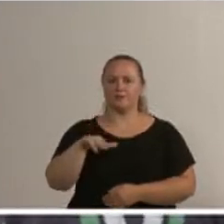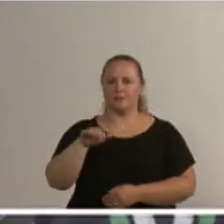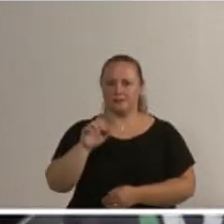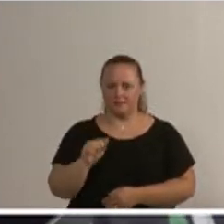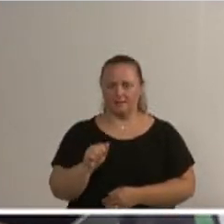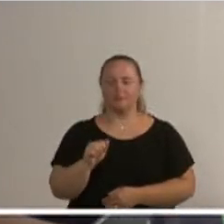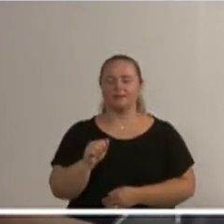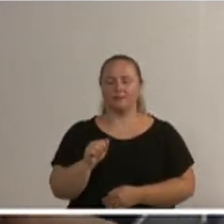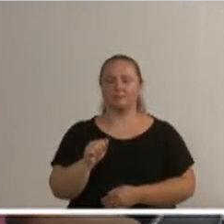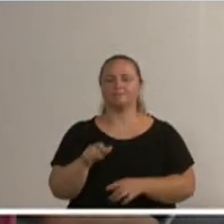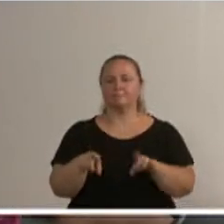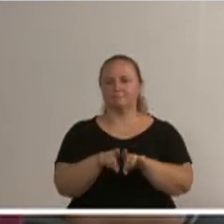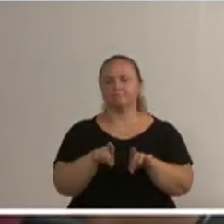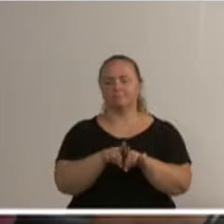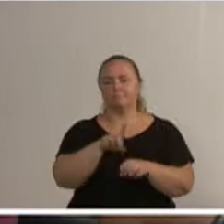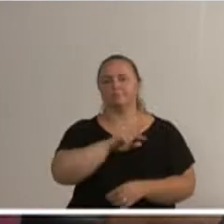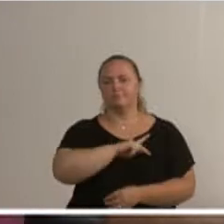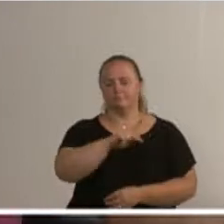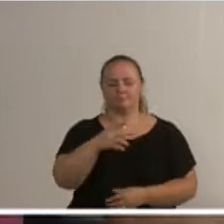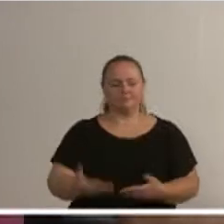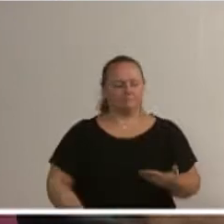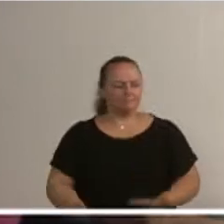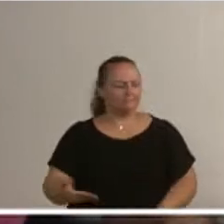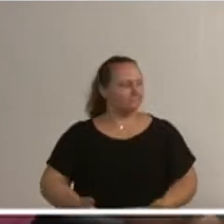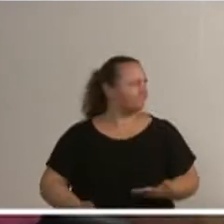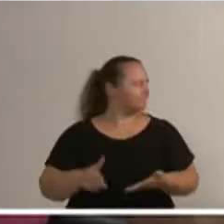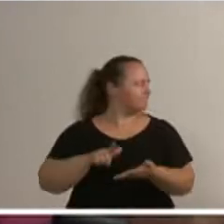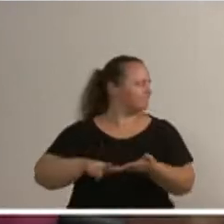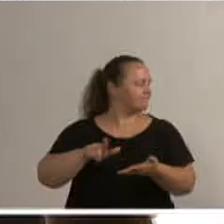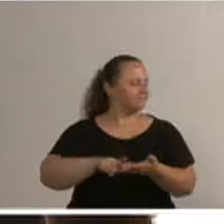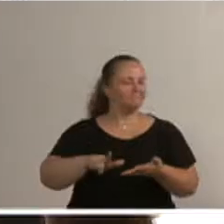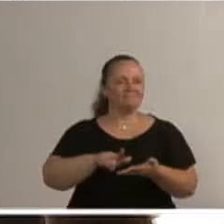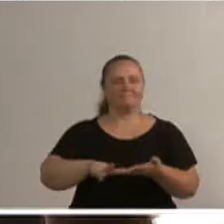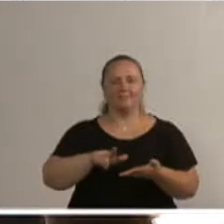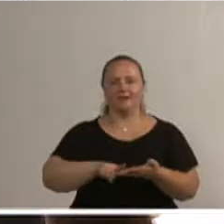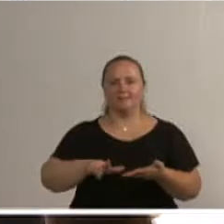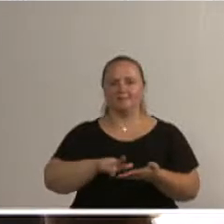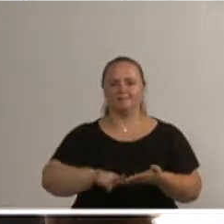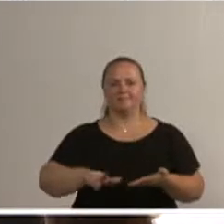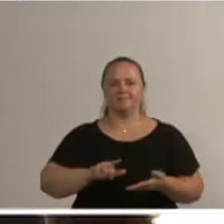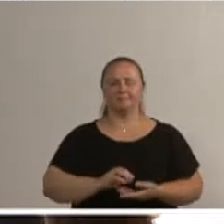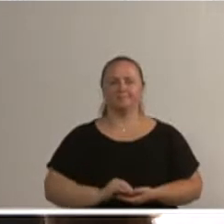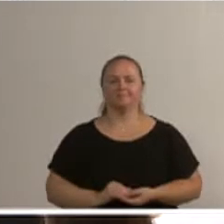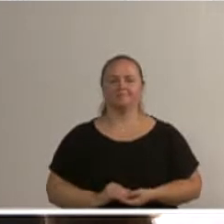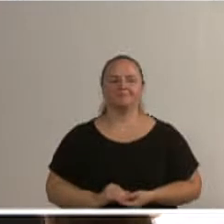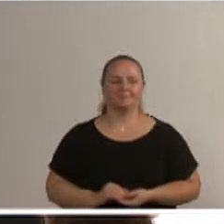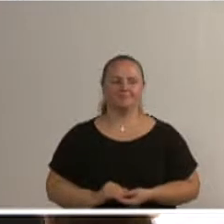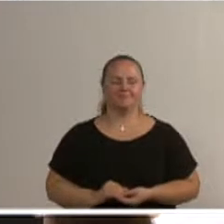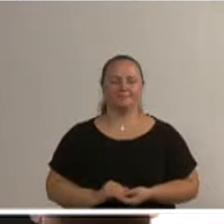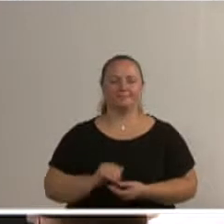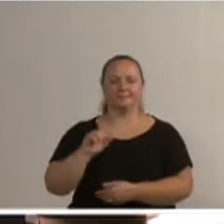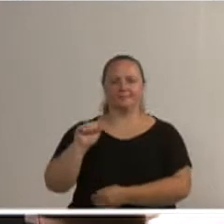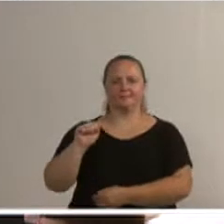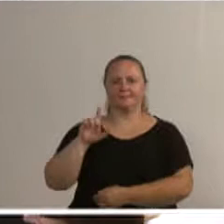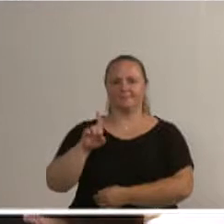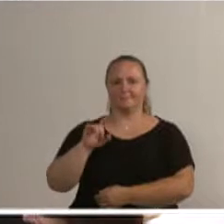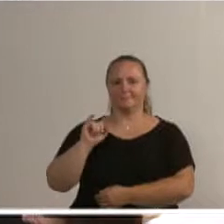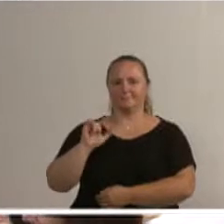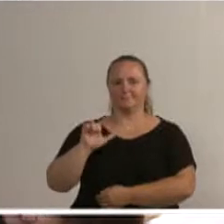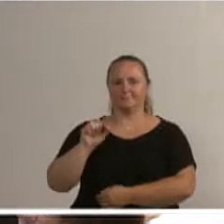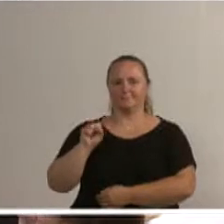presidente da Associação das Empregadas Domésticas e Diaristas, do senhor Adilson Anzileiro, tesoureiro